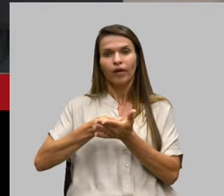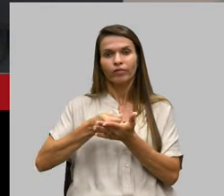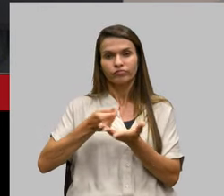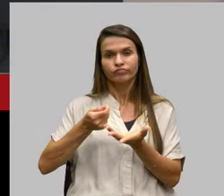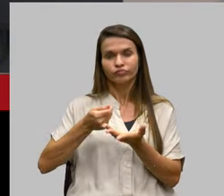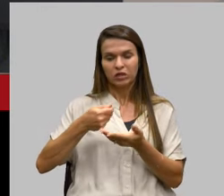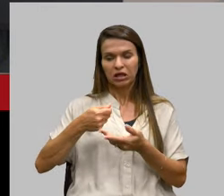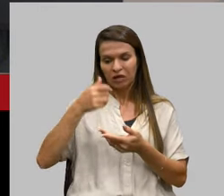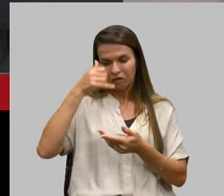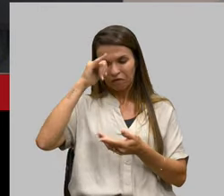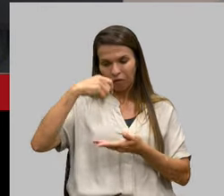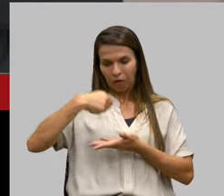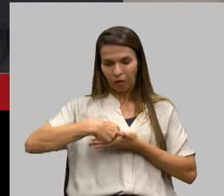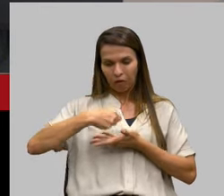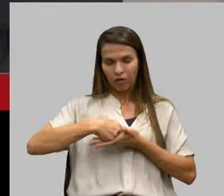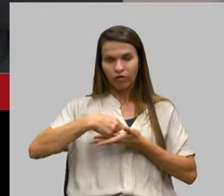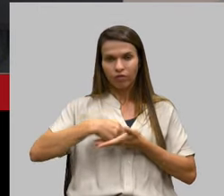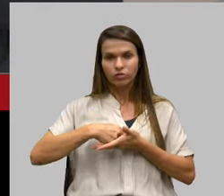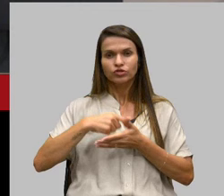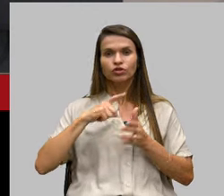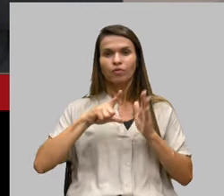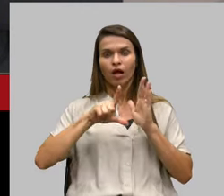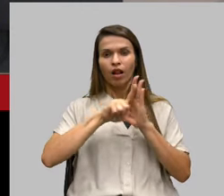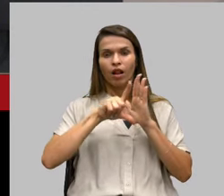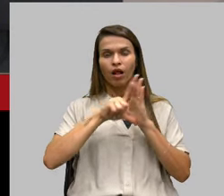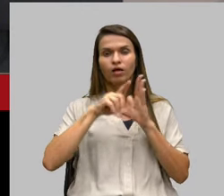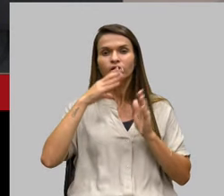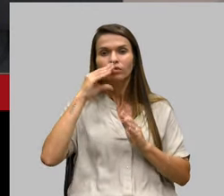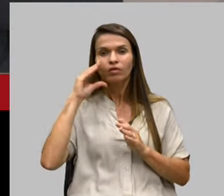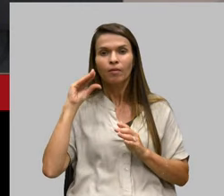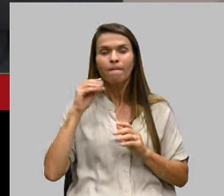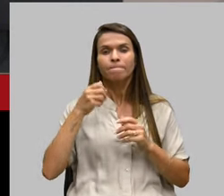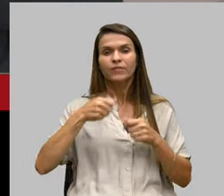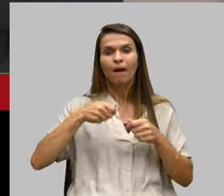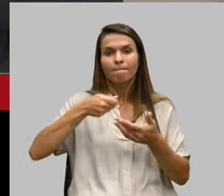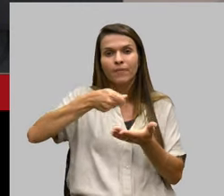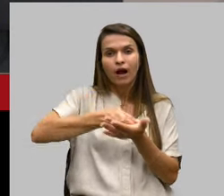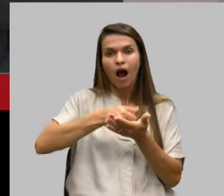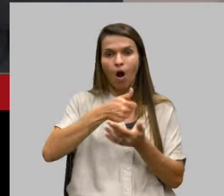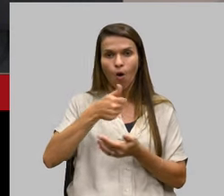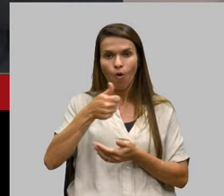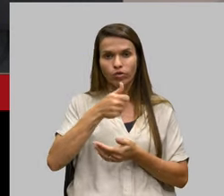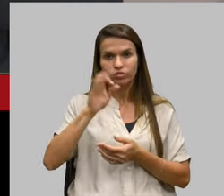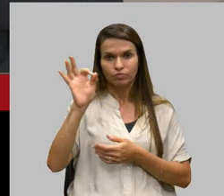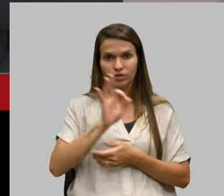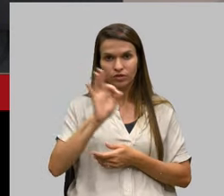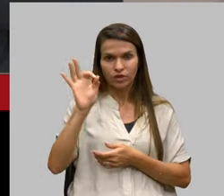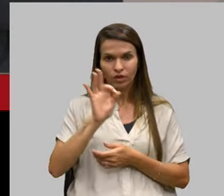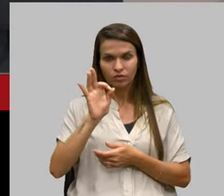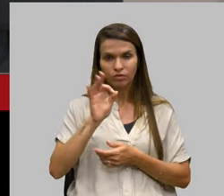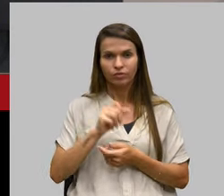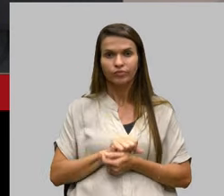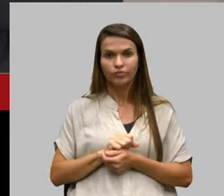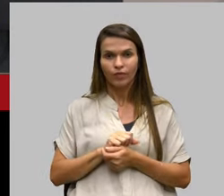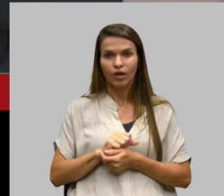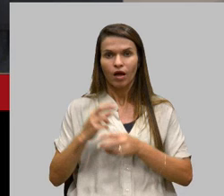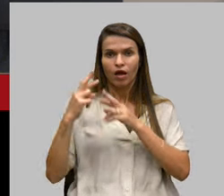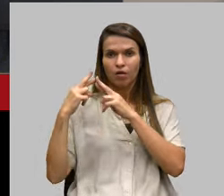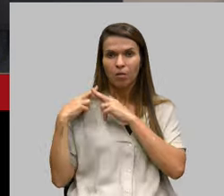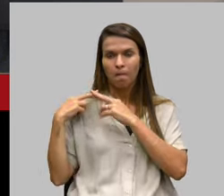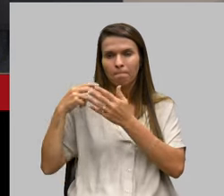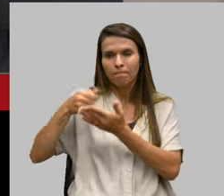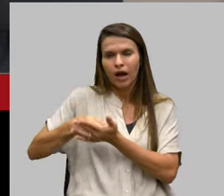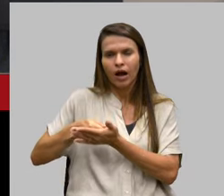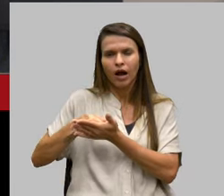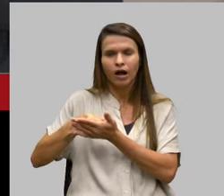você tinha uma lei que determinava que o servidor devia pagar 11% e o ente deveria pagar no máximo